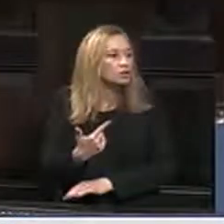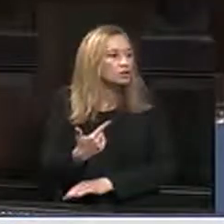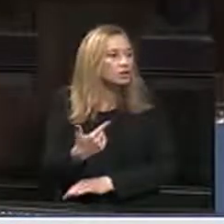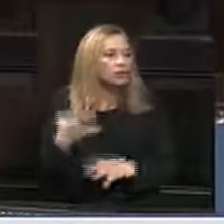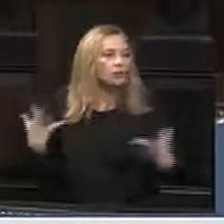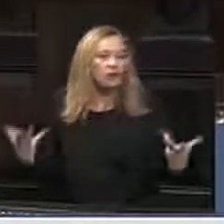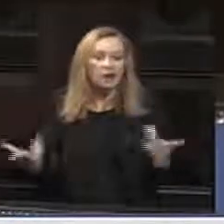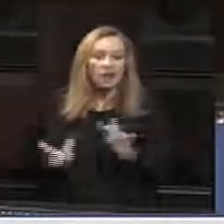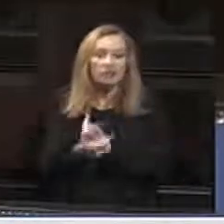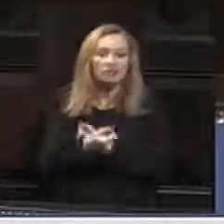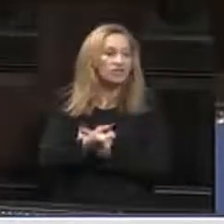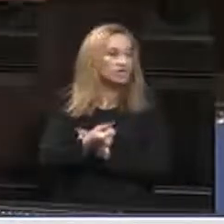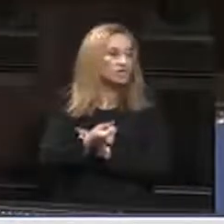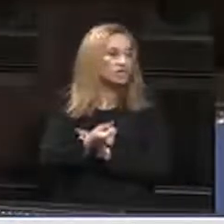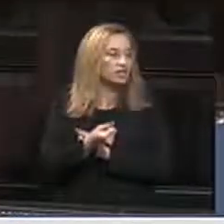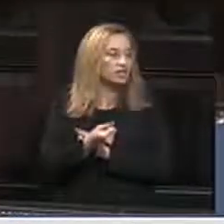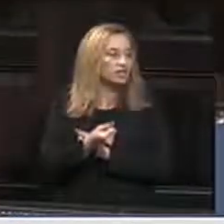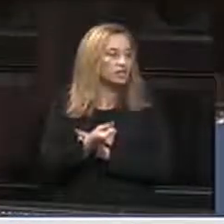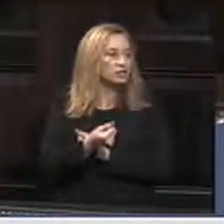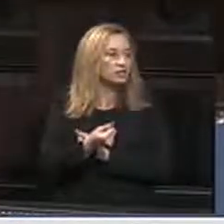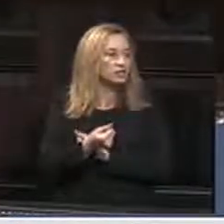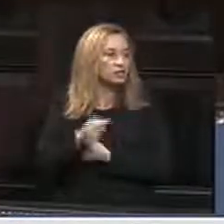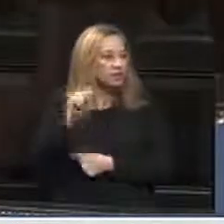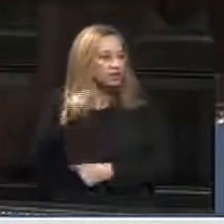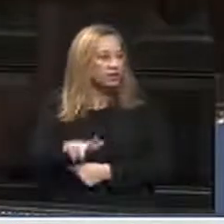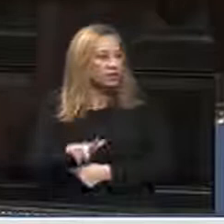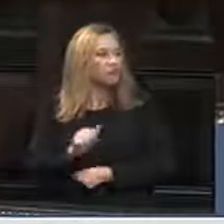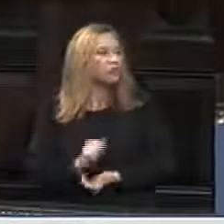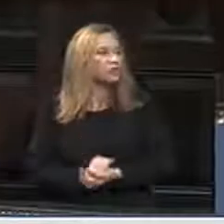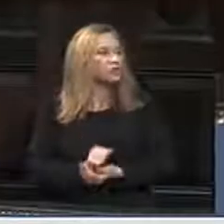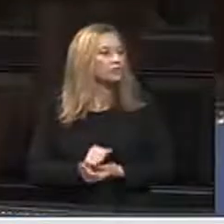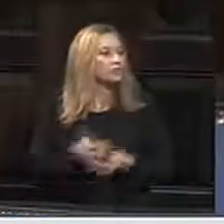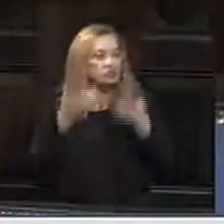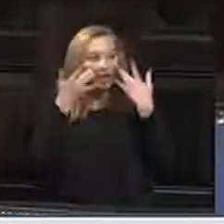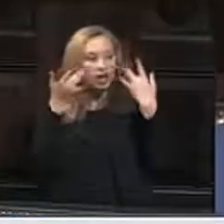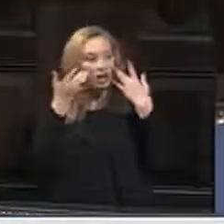com a contemporaneidade, porque se não existir